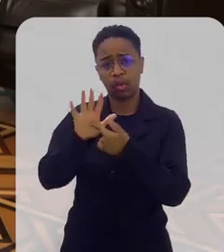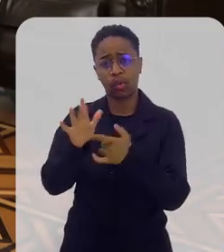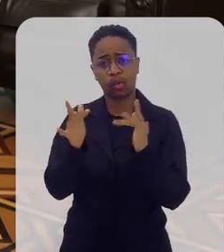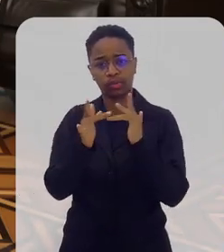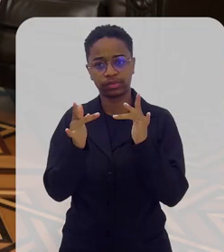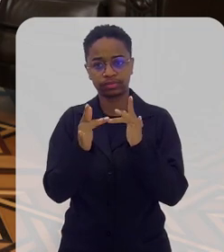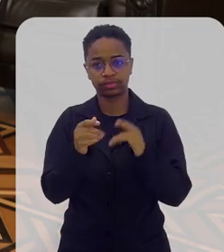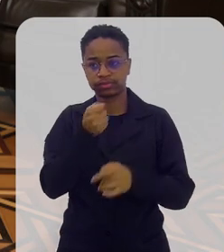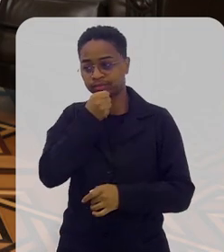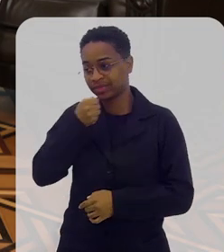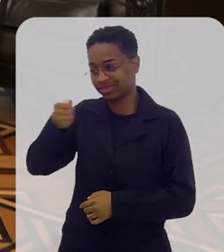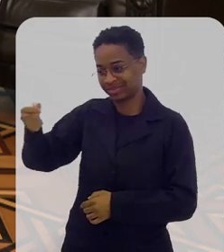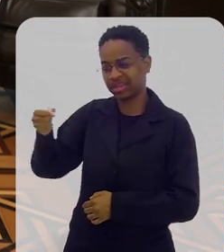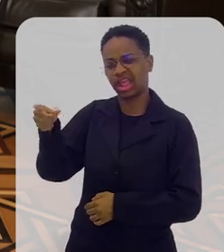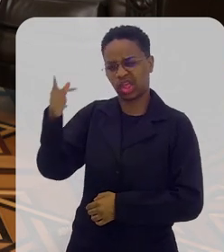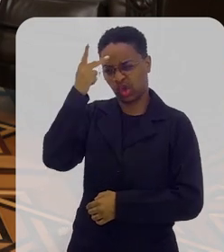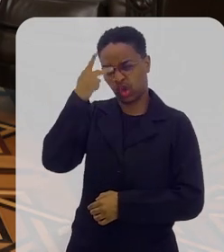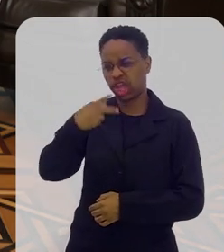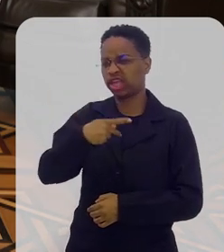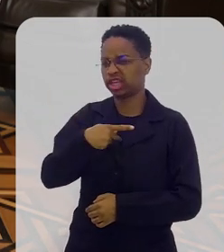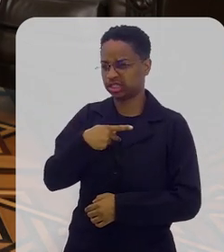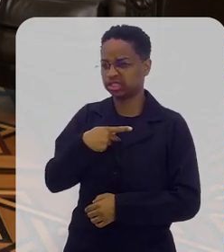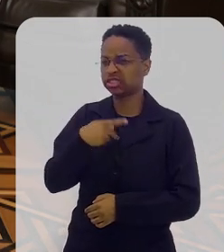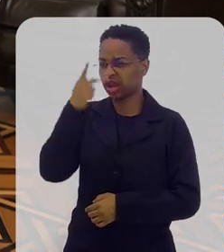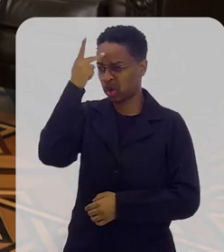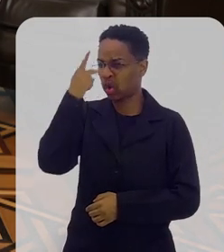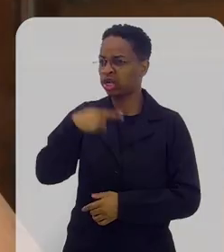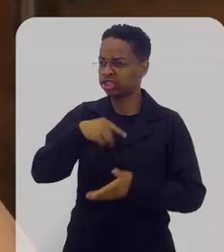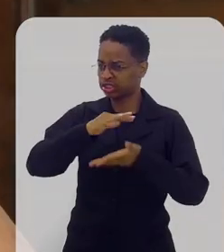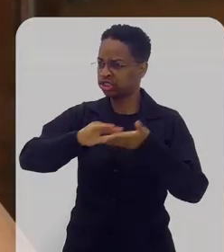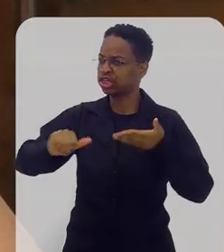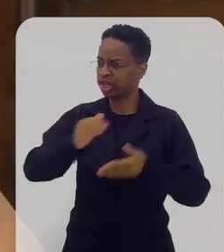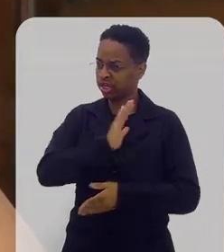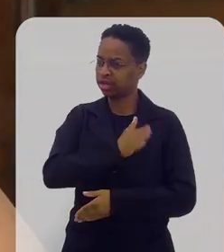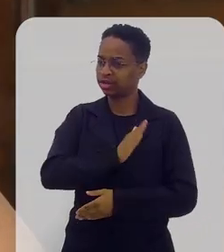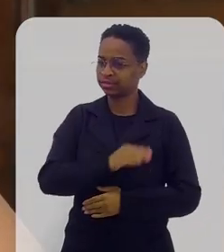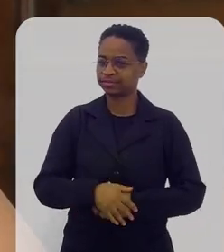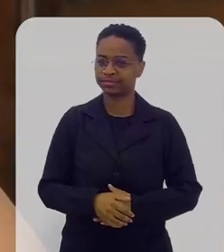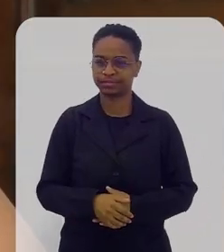ela. Jéssica é tão egoísta, gente. Ela não tirou isso do coração dela? Ah.